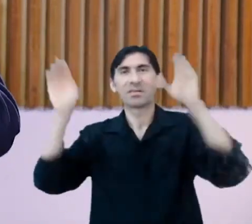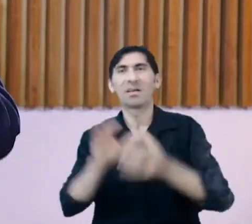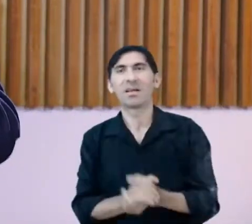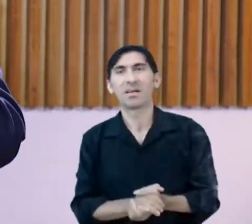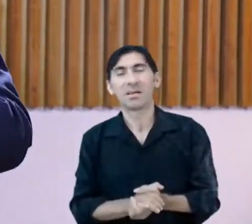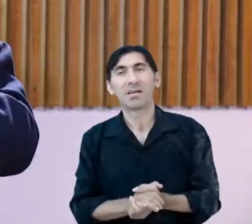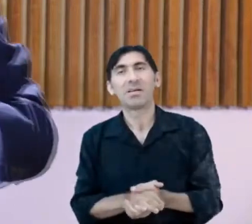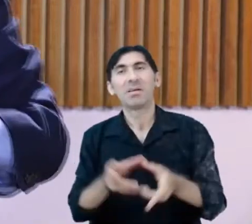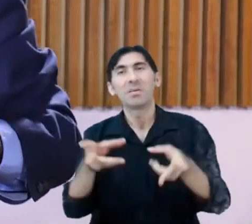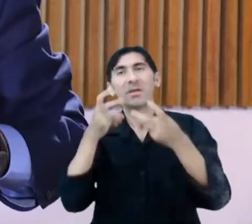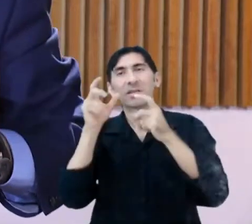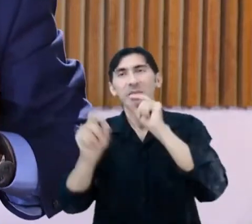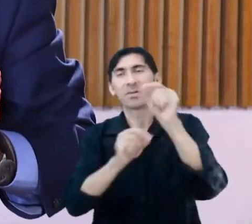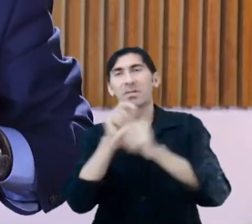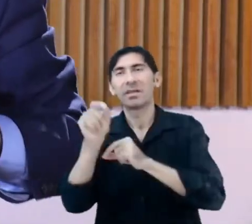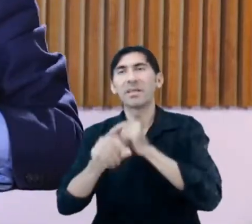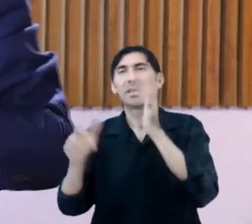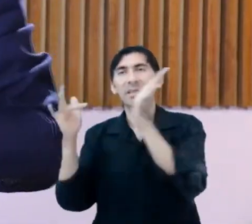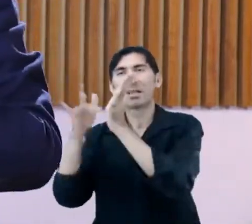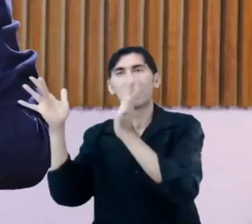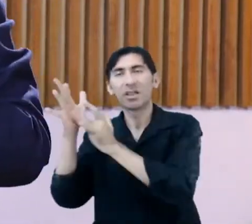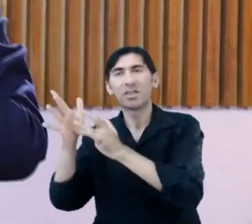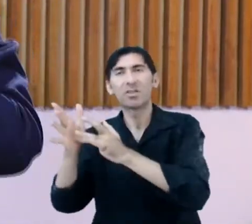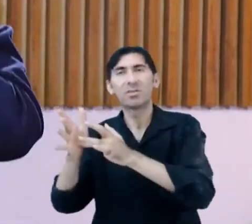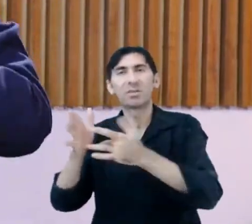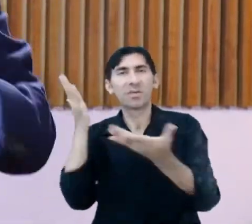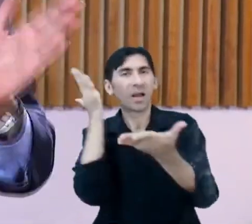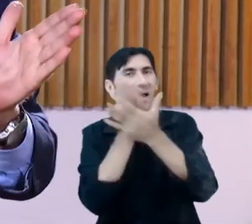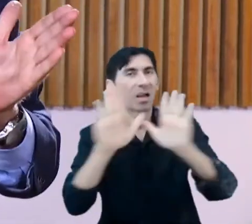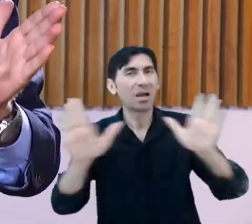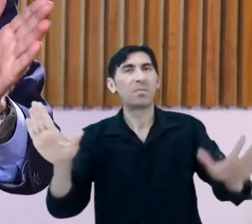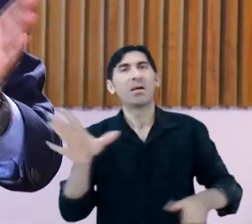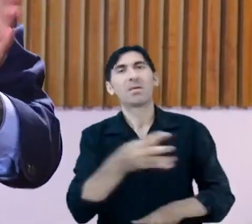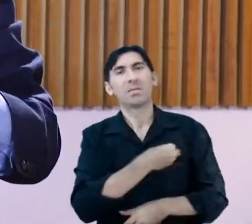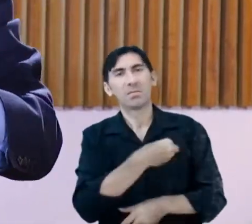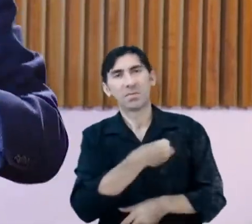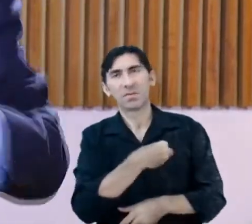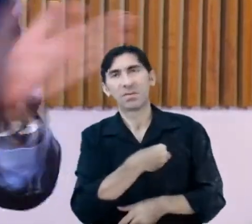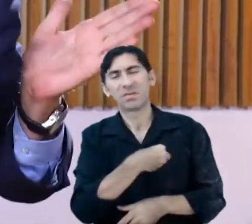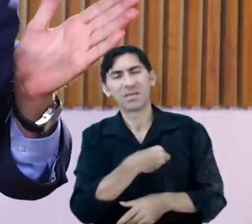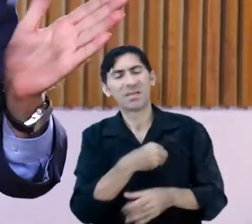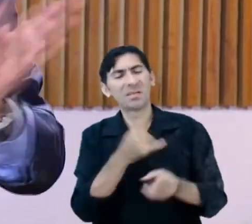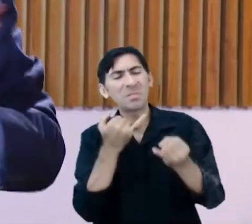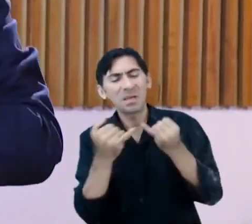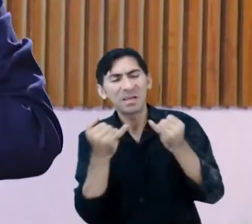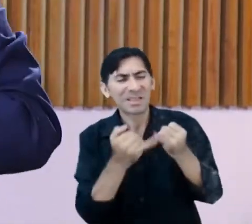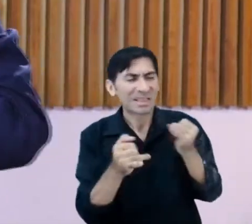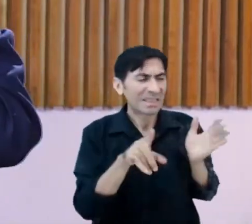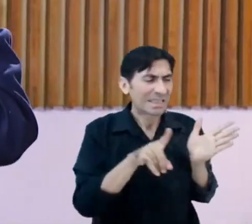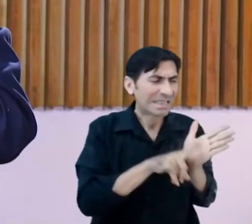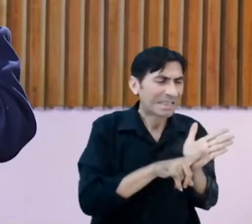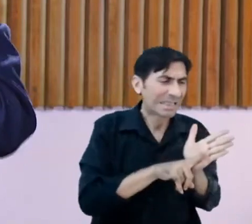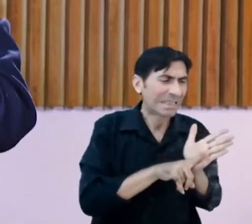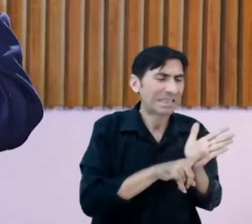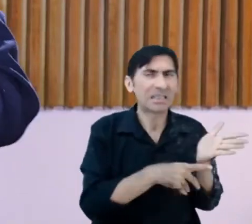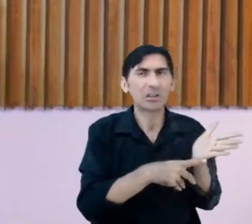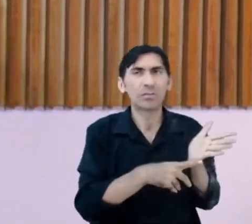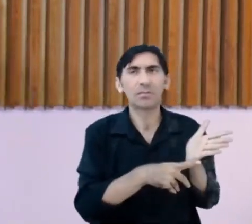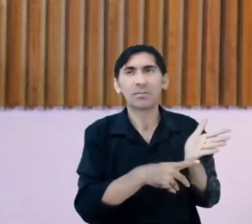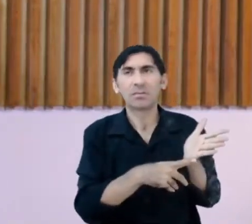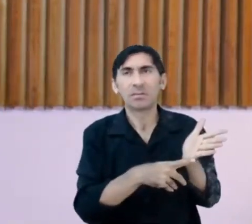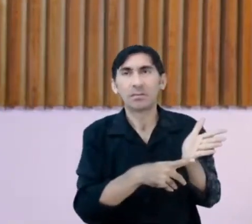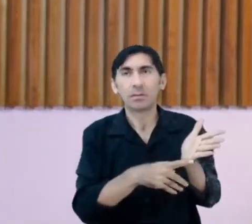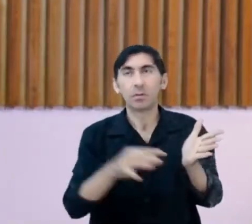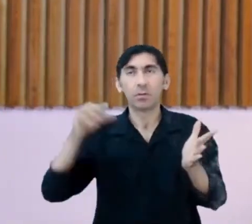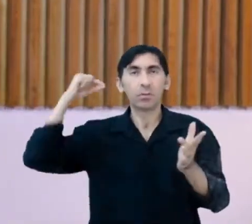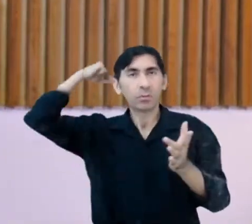de destruir o pecado, que é uma parte aparentemente negativa, né? Destrói o pecado, o Espírito Santo faz outra